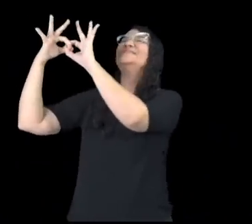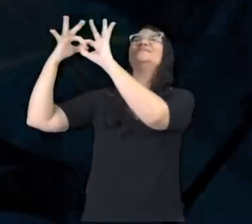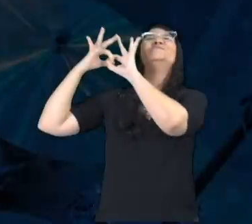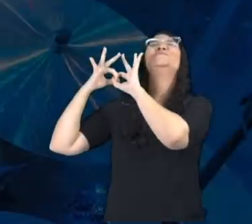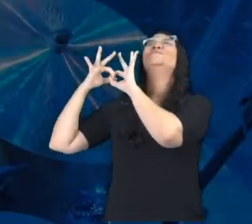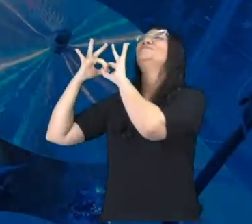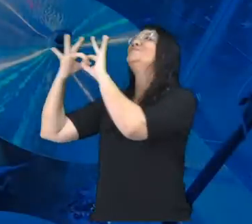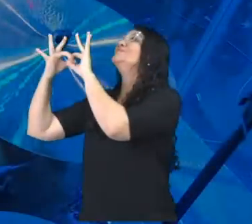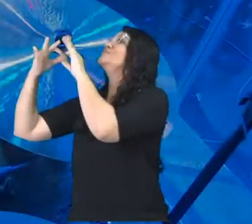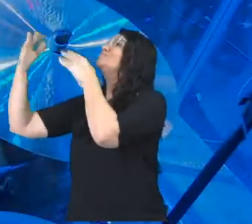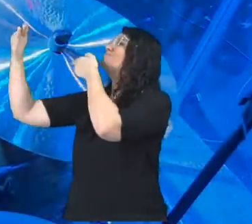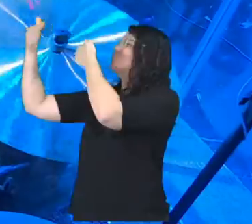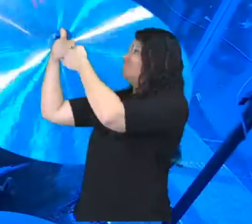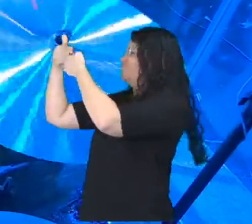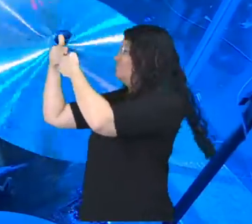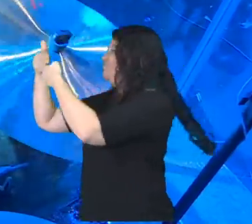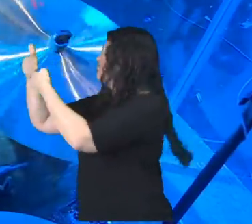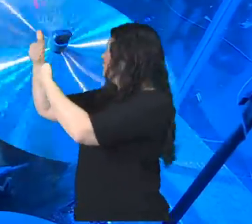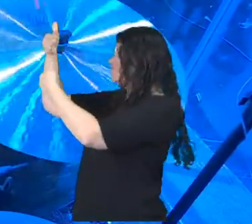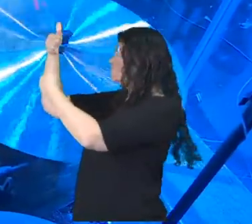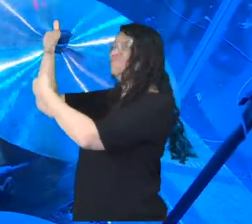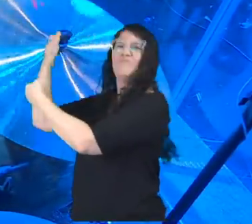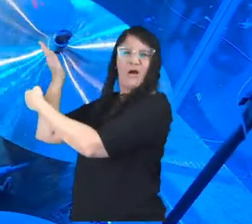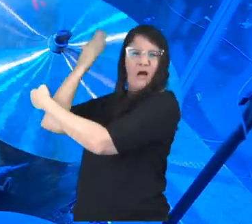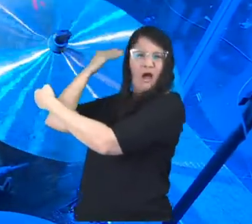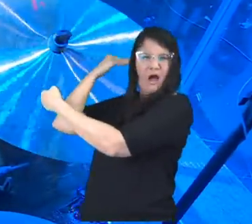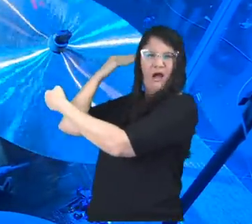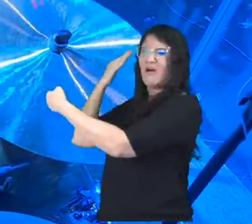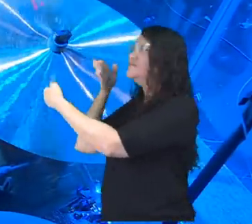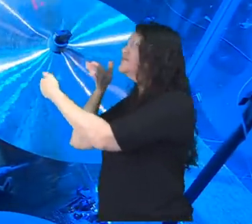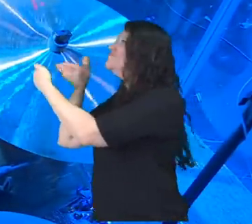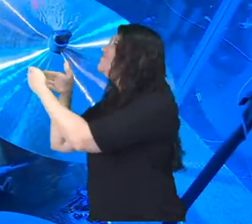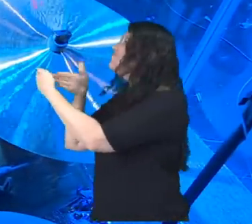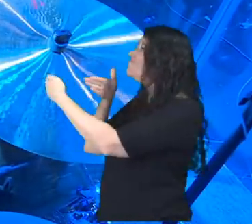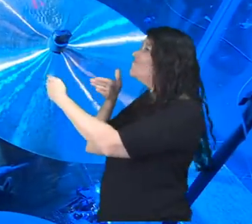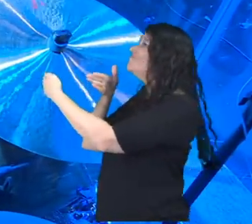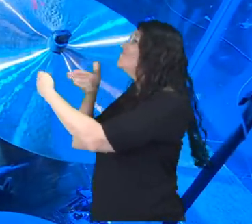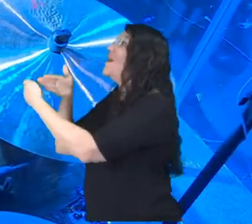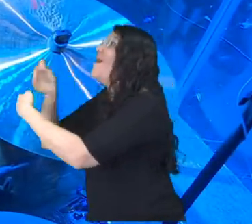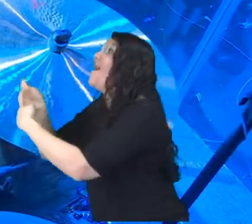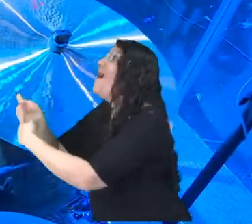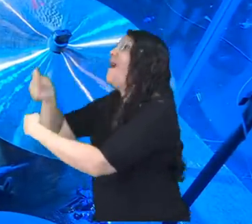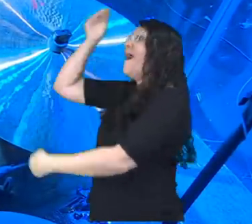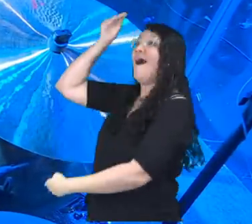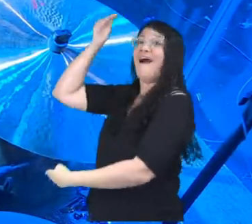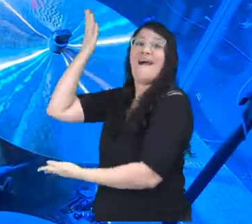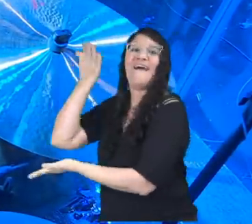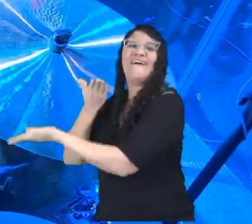Quebrou o abismo.